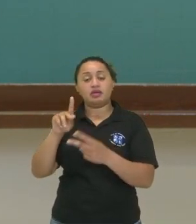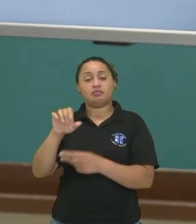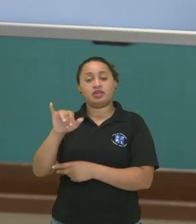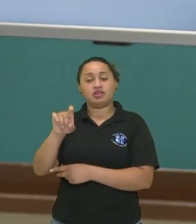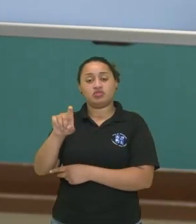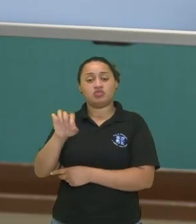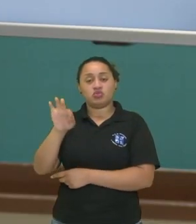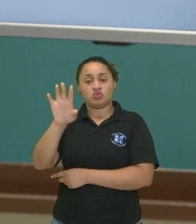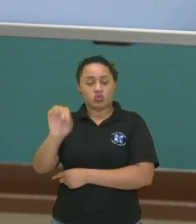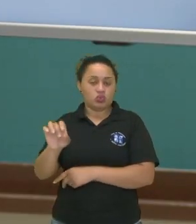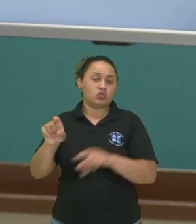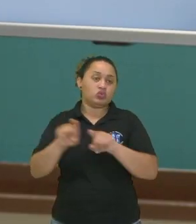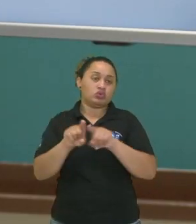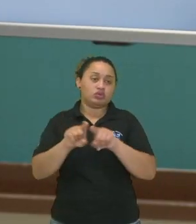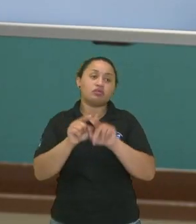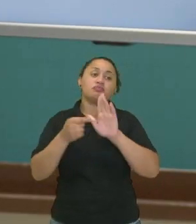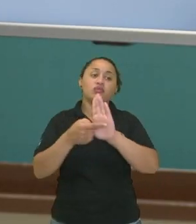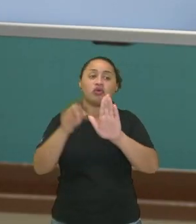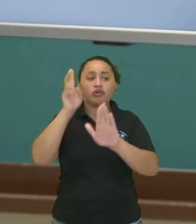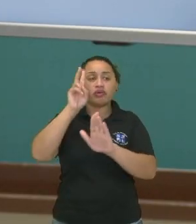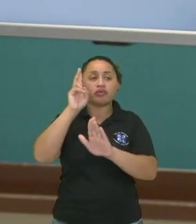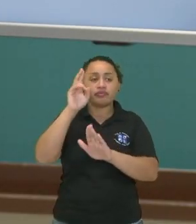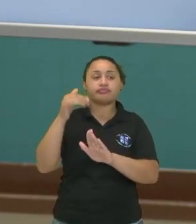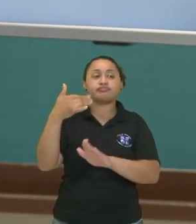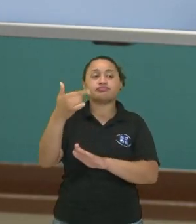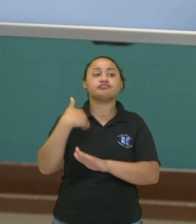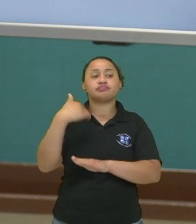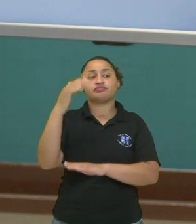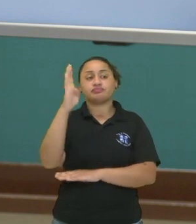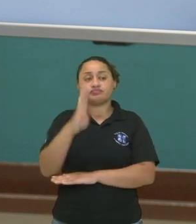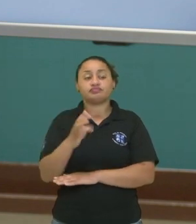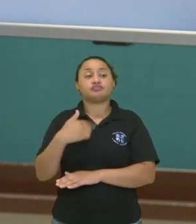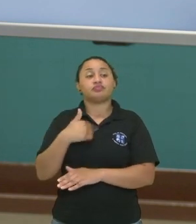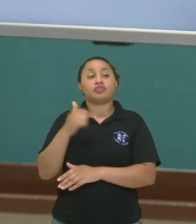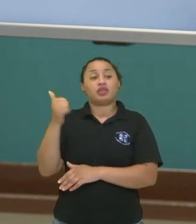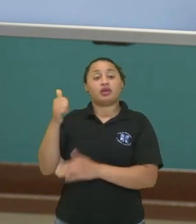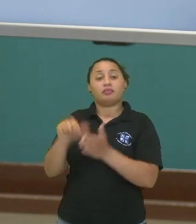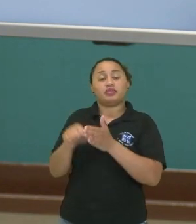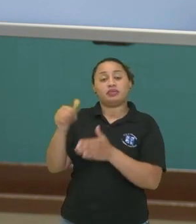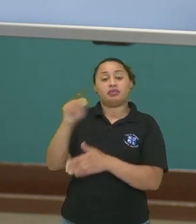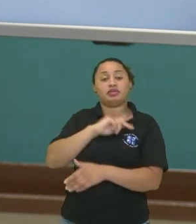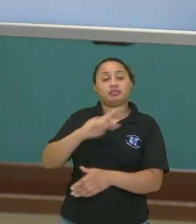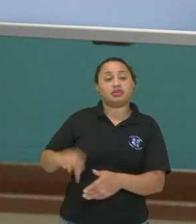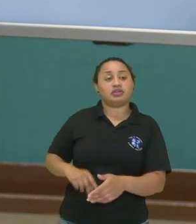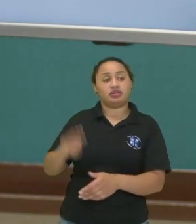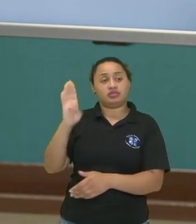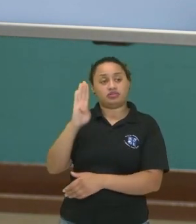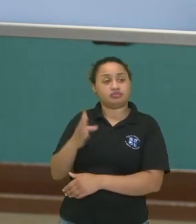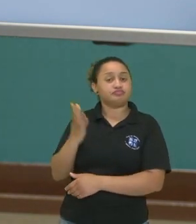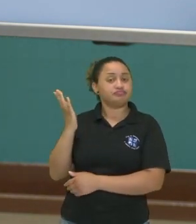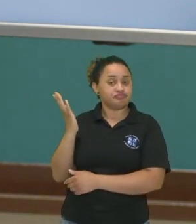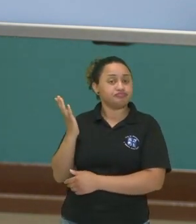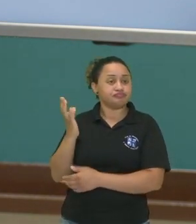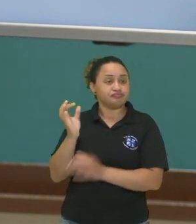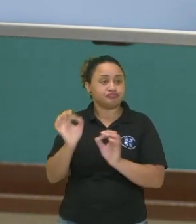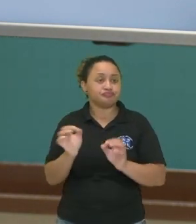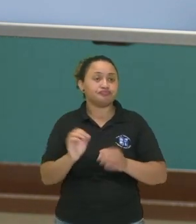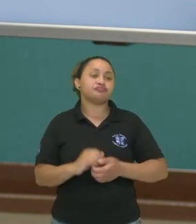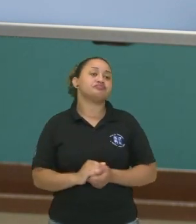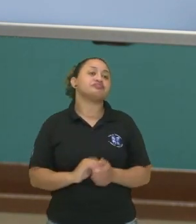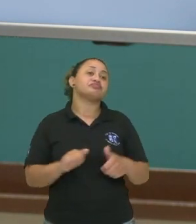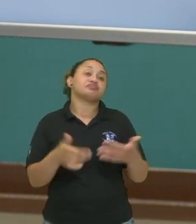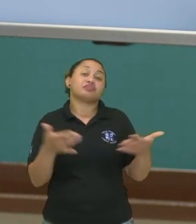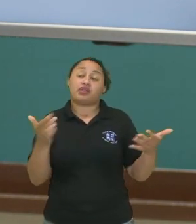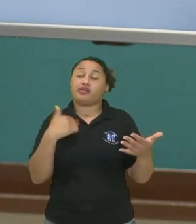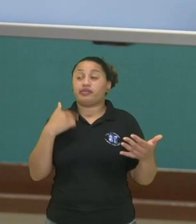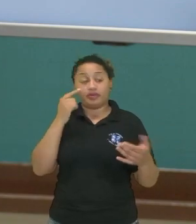história da política brasileira, inclusive. Aqui vocês têm Marechal Deodoro, primeiro presidente do Brasil, como o senhor Roberto comentou. Bom, e aqui